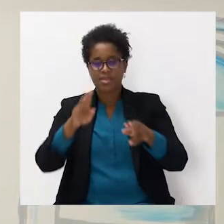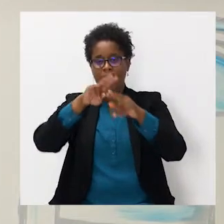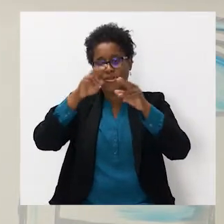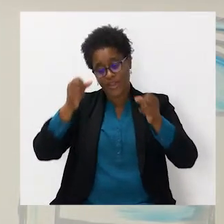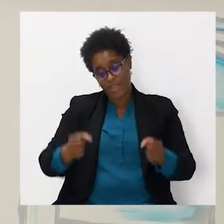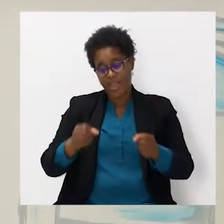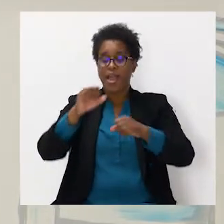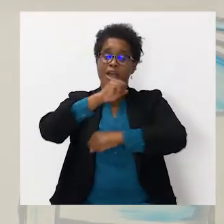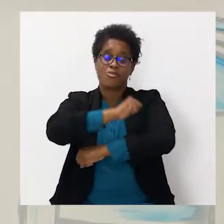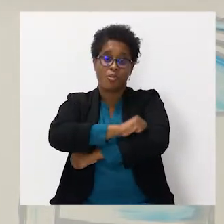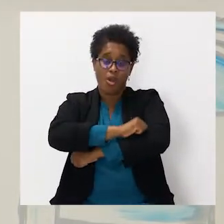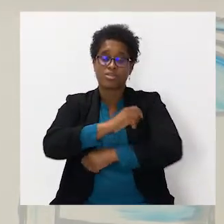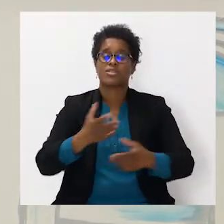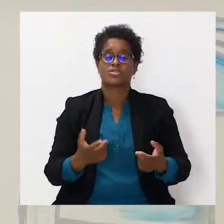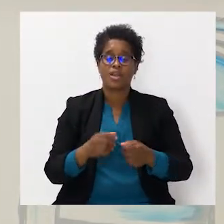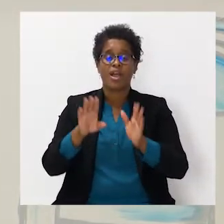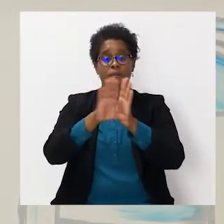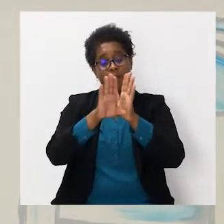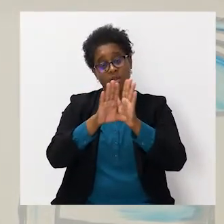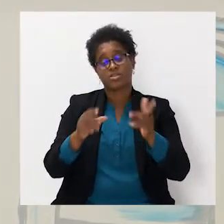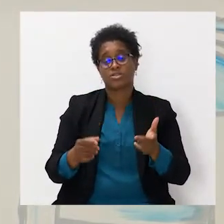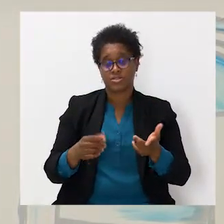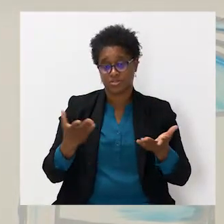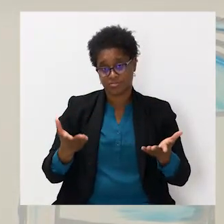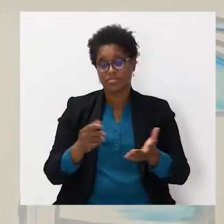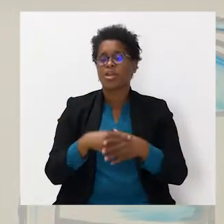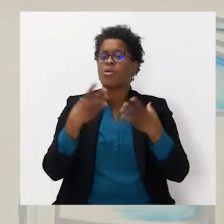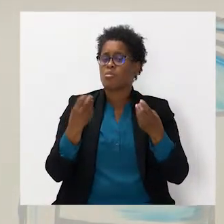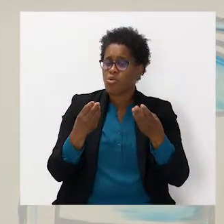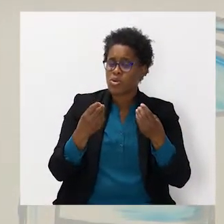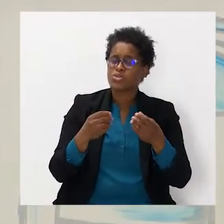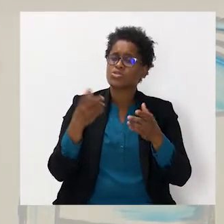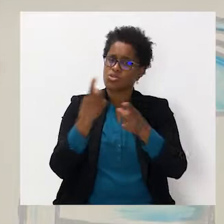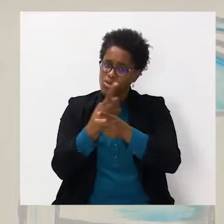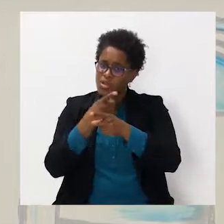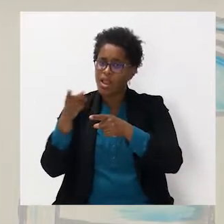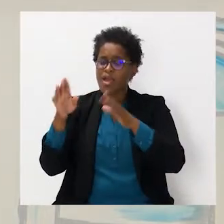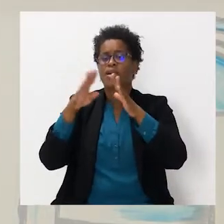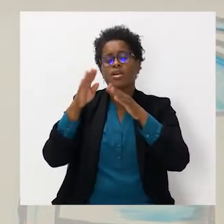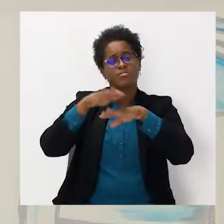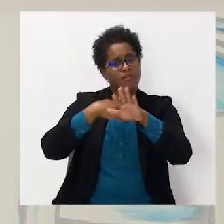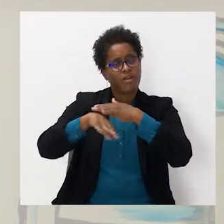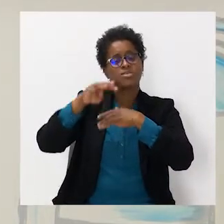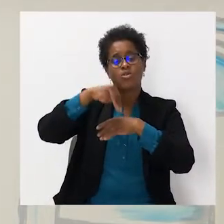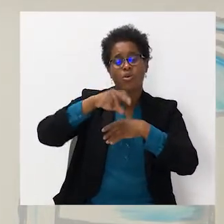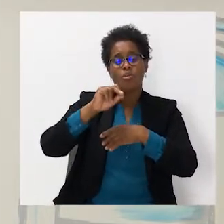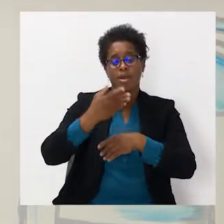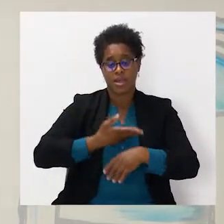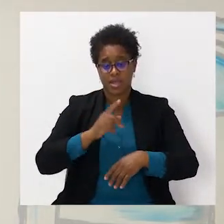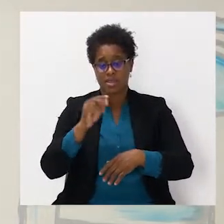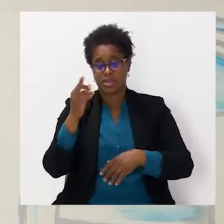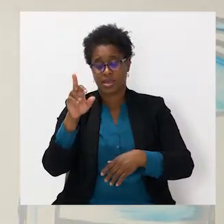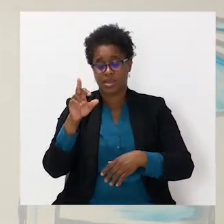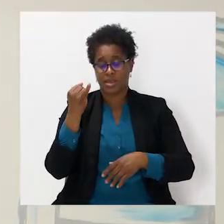cadeiras, as portas. Então, temos muitos móveis em casa feitos de madeira que vem